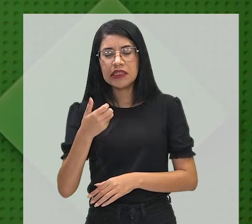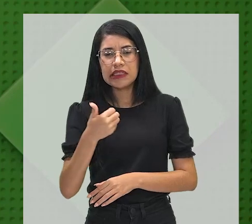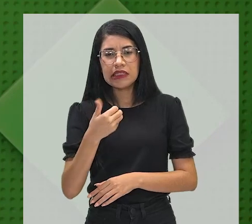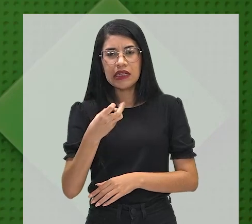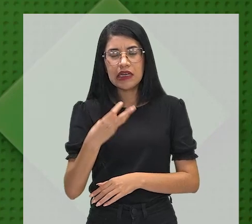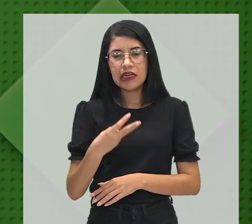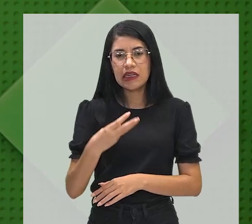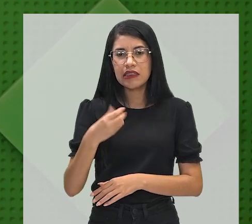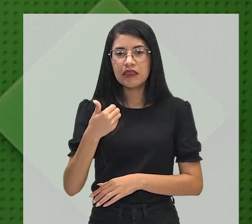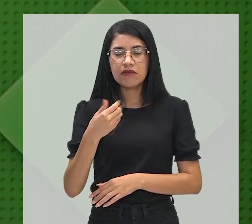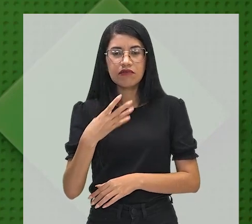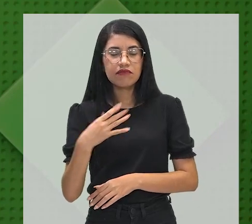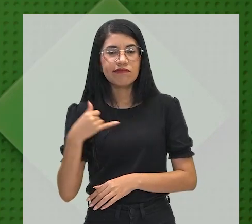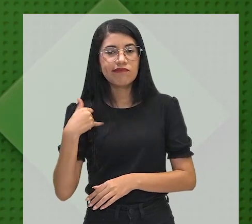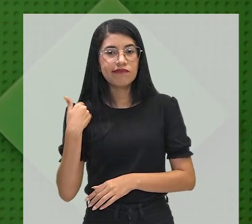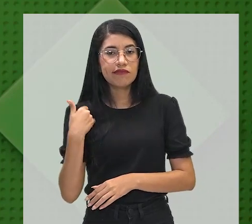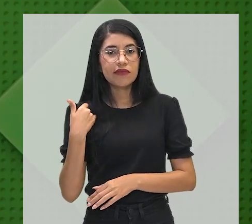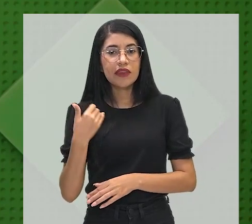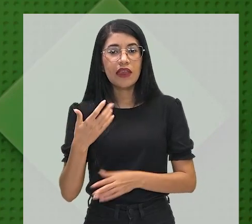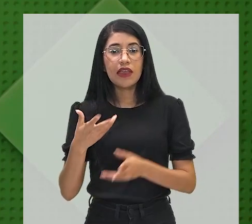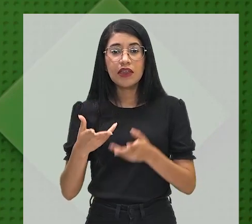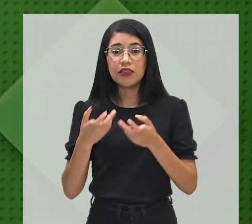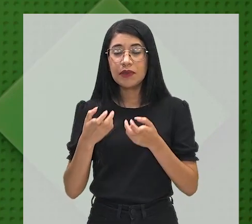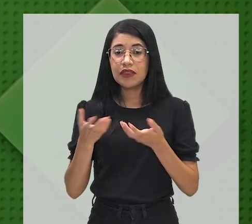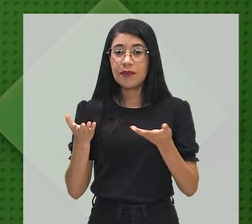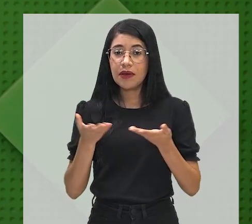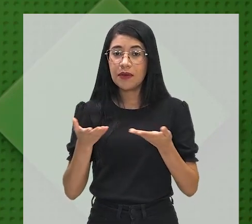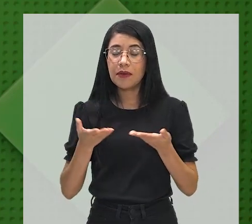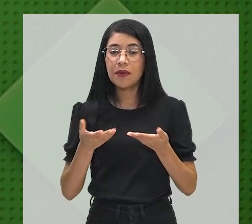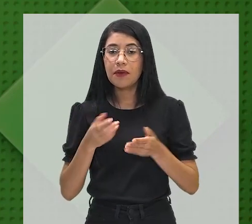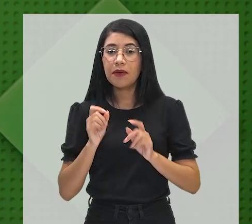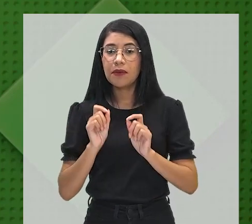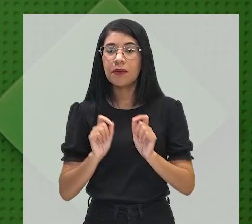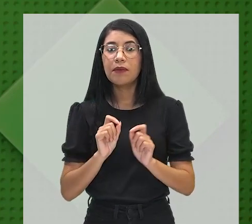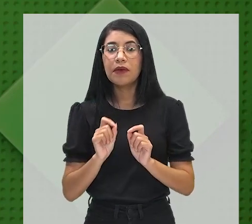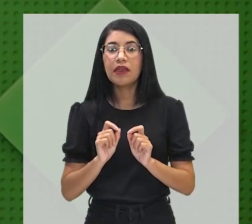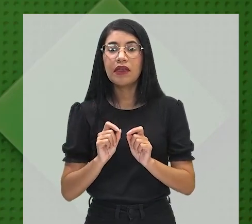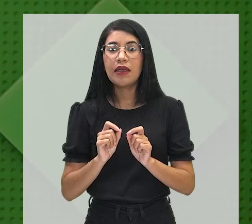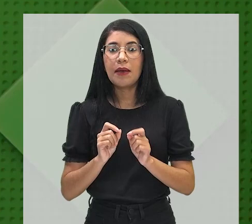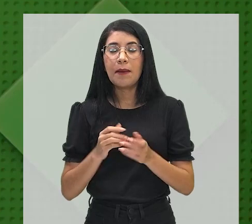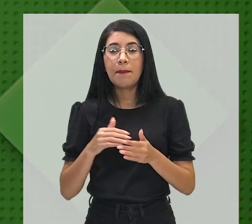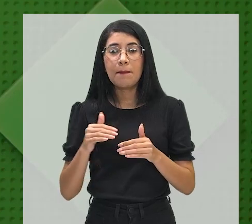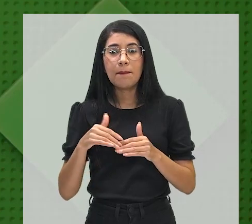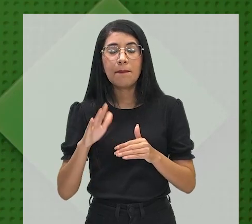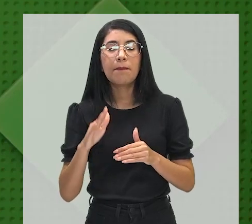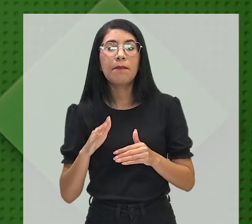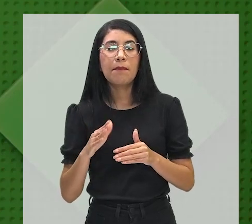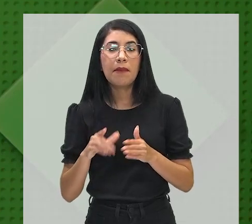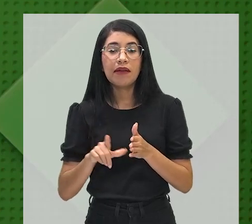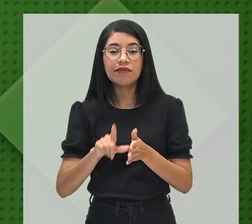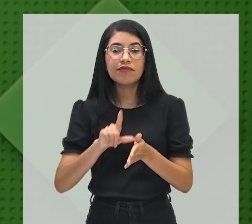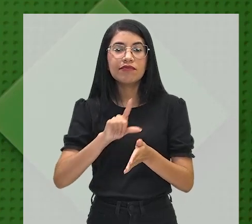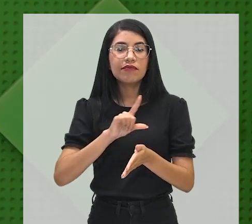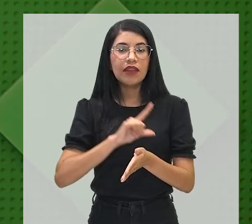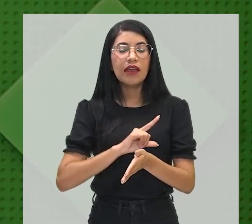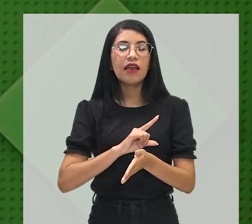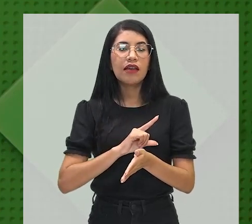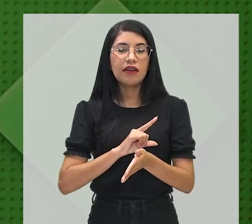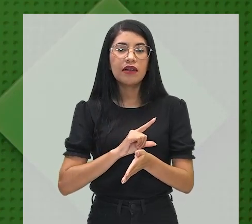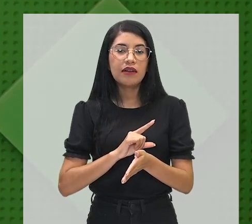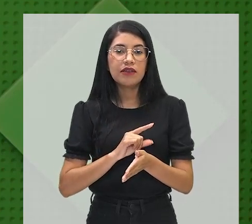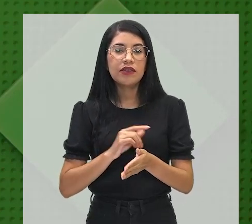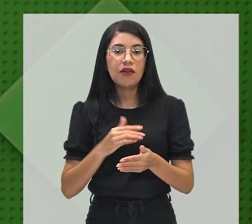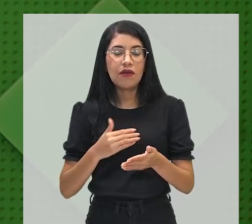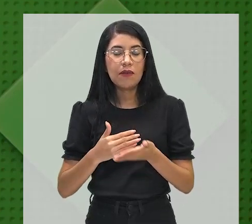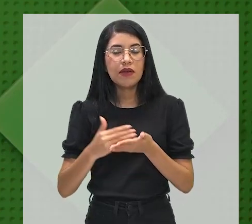dos 13, 14 anos. E o que a gente observa nessa geração, nesse século, é que cada vez mais as meninas têm entrado